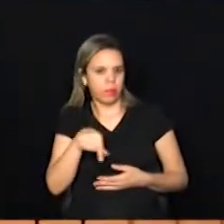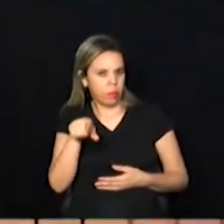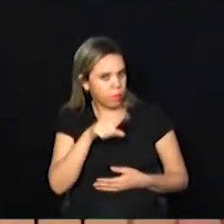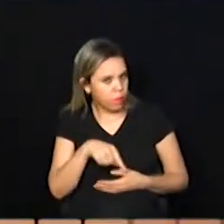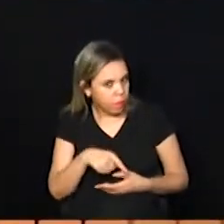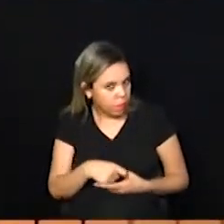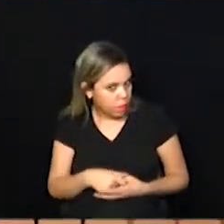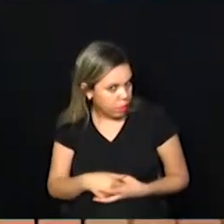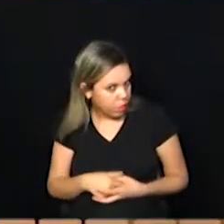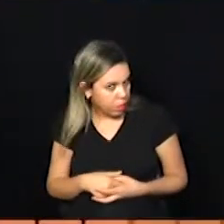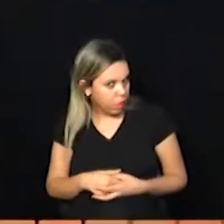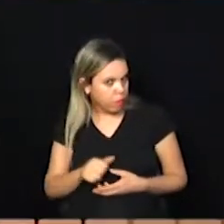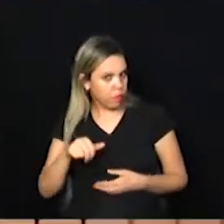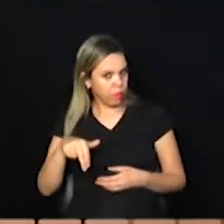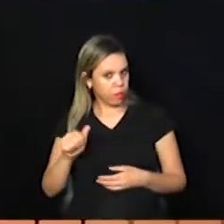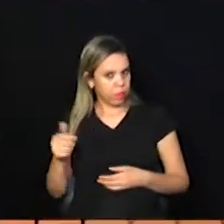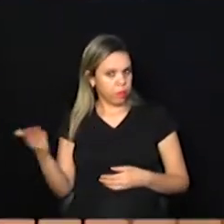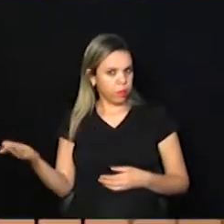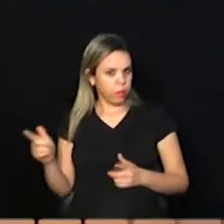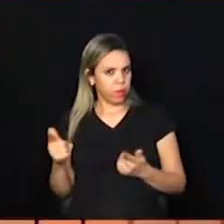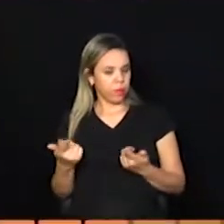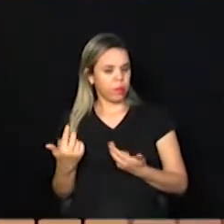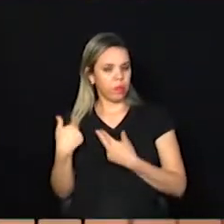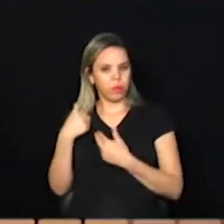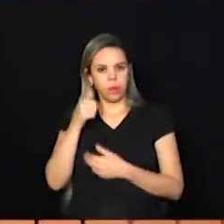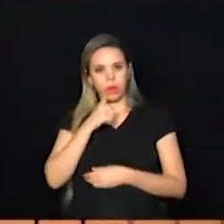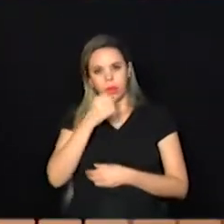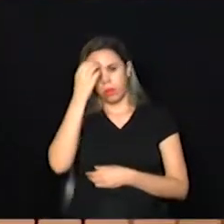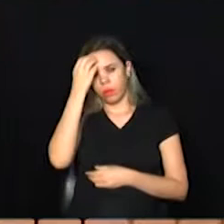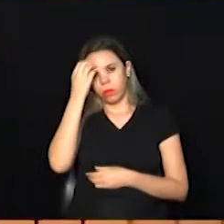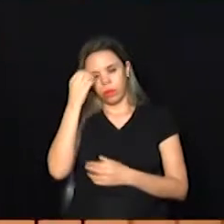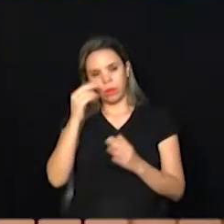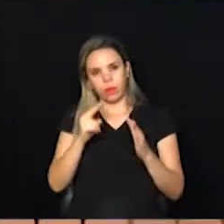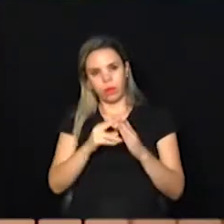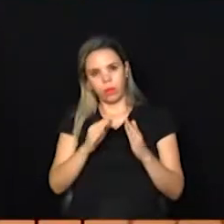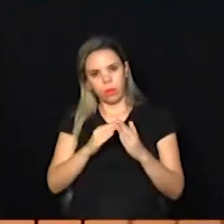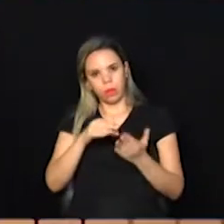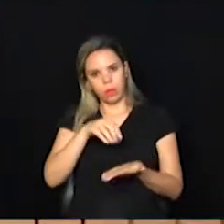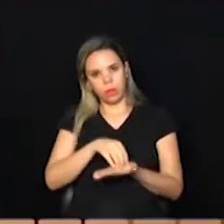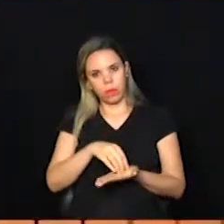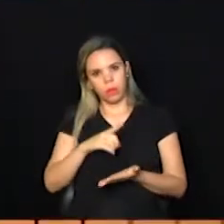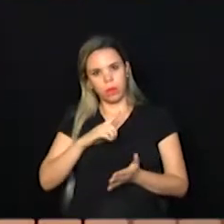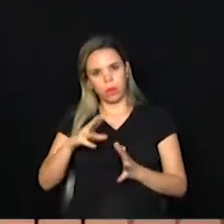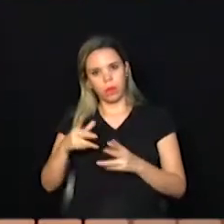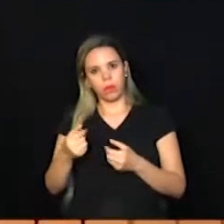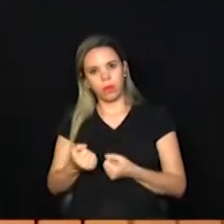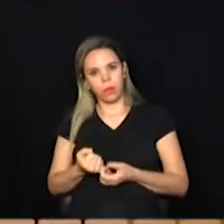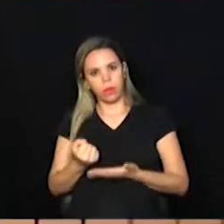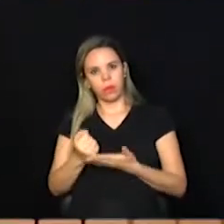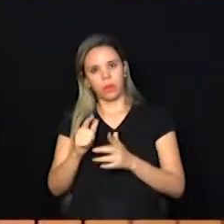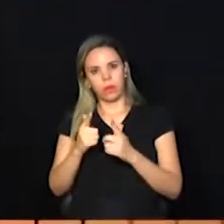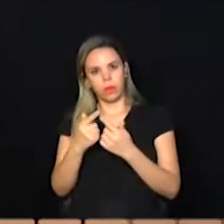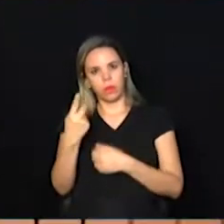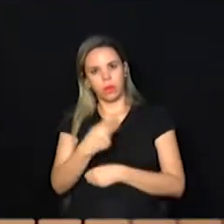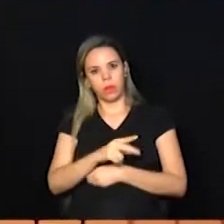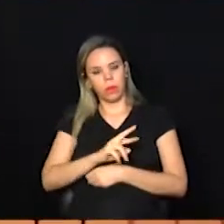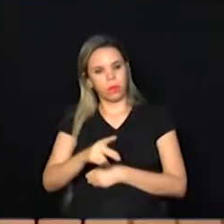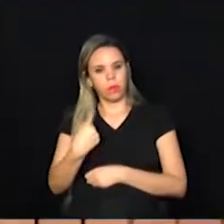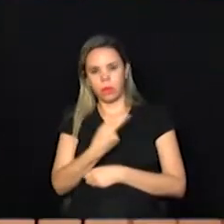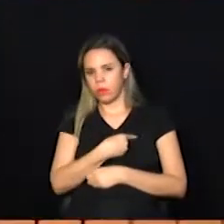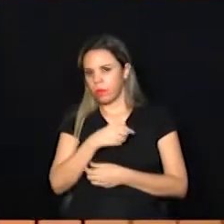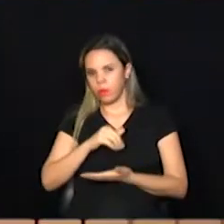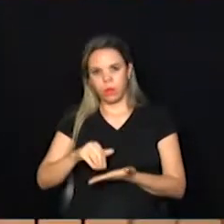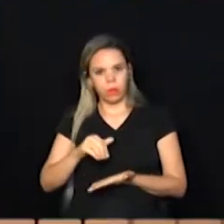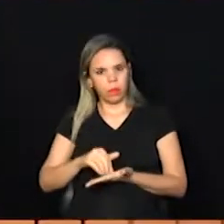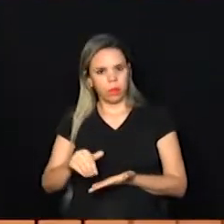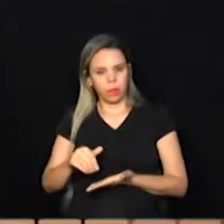aí a Aninha que faz essa gestão, são mulheres que estão abrigadas, então tem todo esse recorte, mas a gestão dele não é da nossa secretaria.